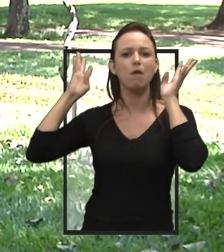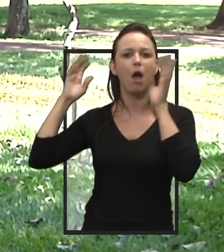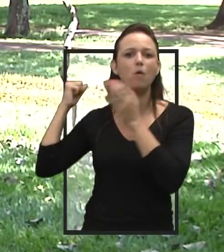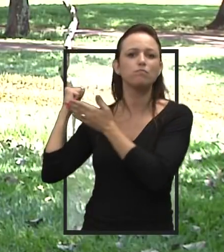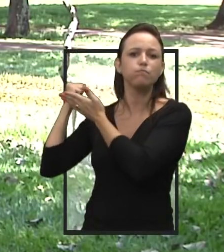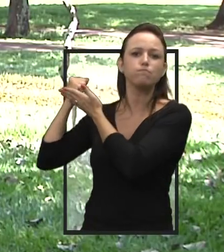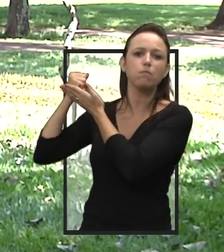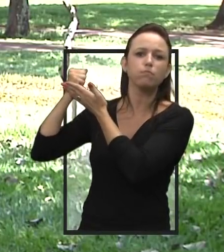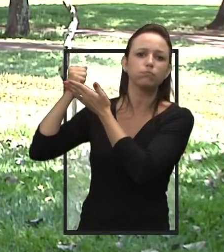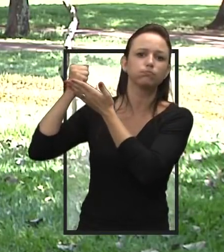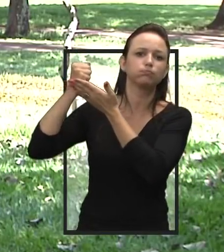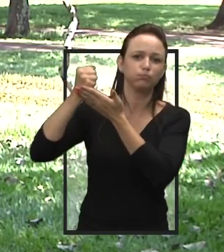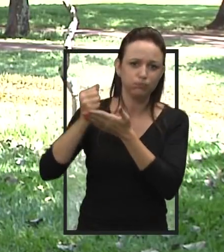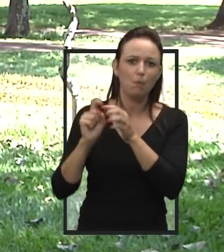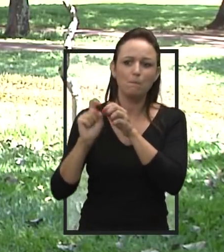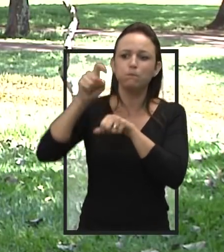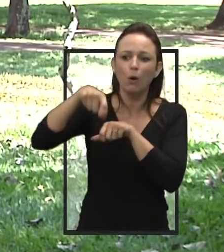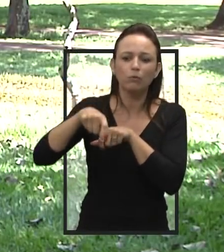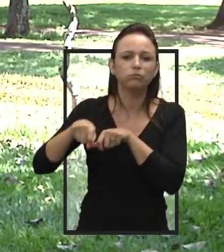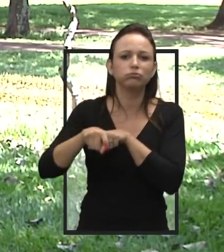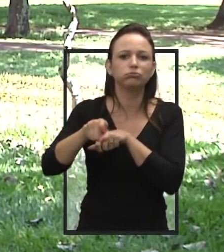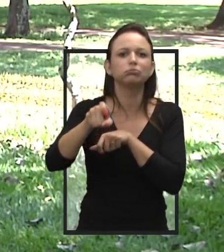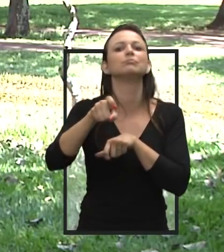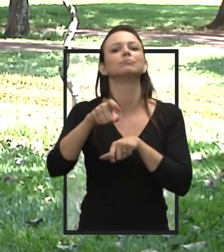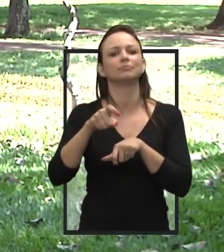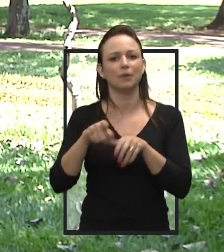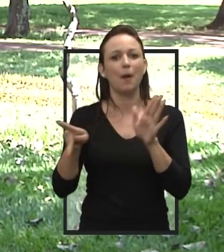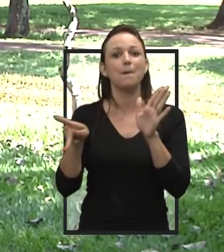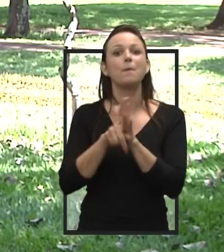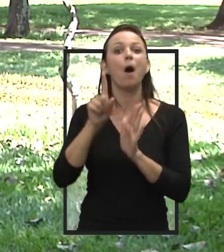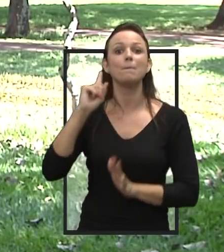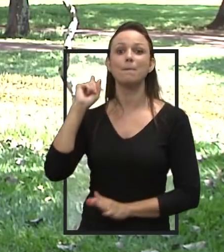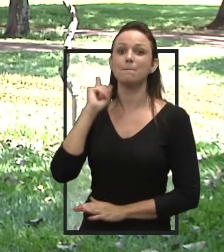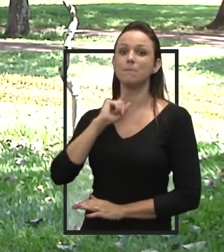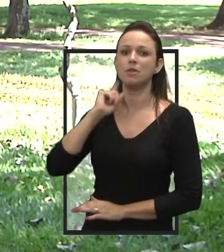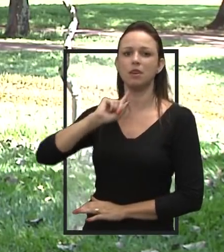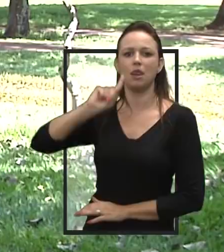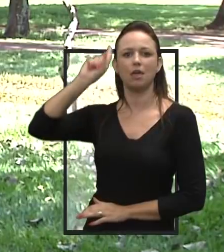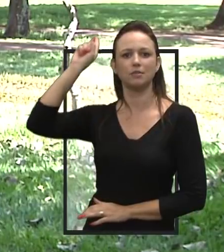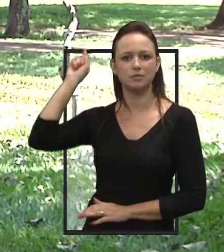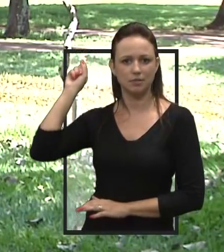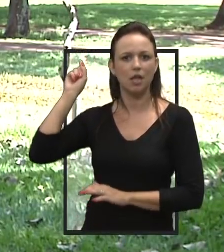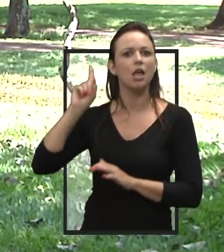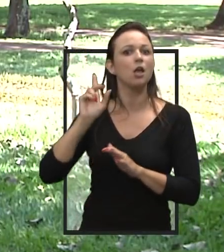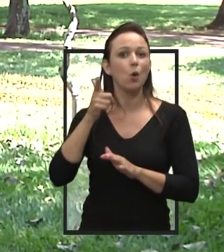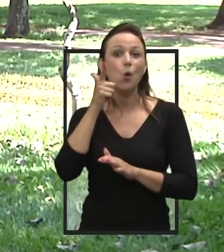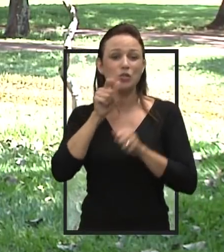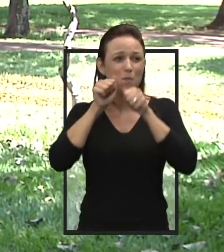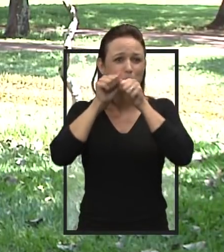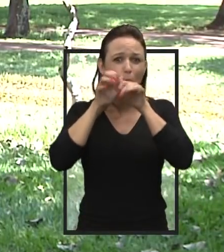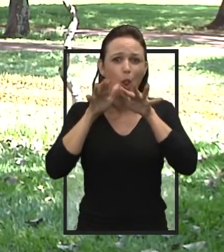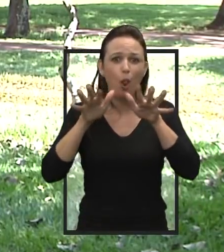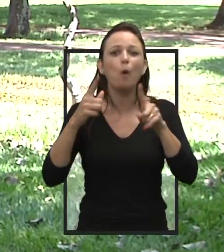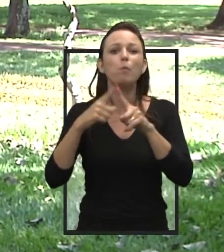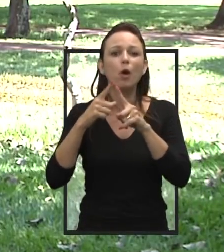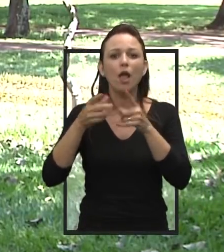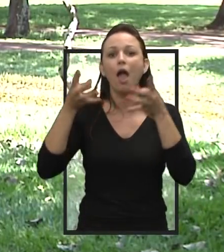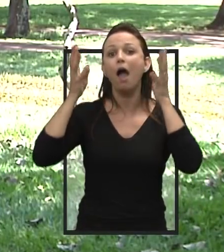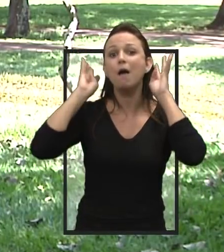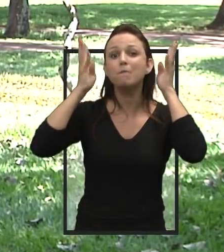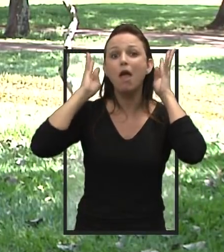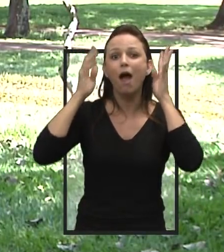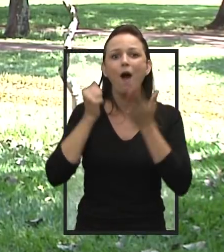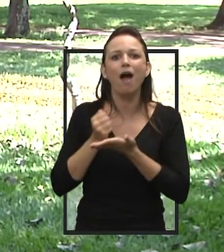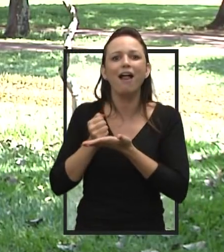de carga, que inclusive esse escorpião, que ele é natural de Minas Gerais, ele infestou o país inteiro através de transporte